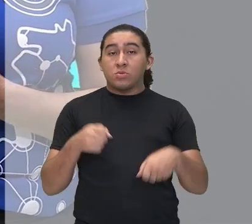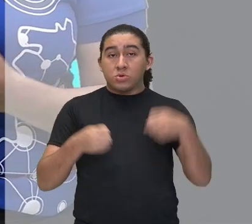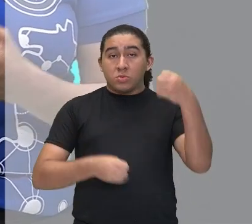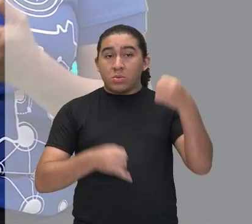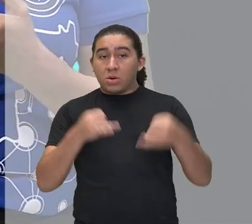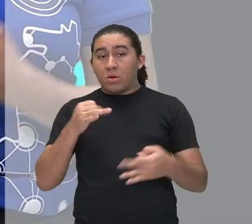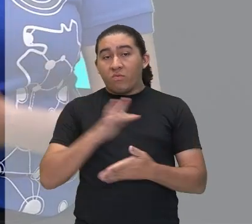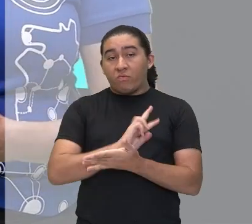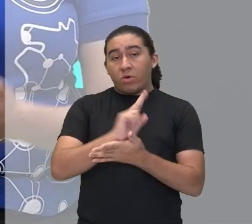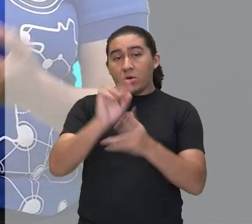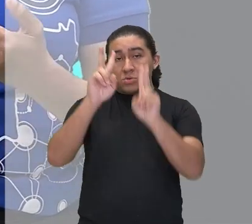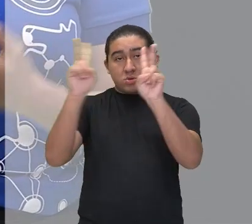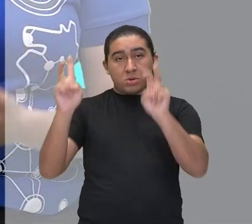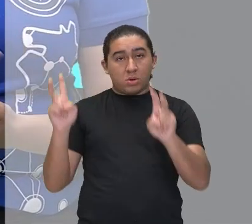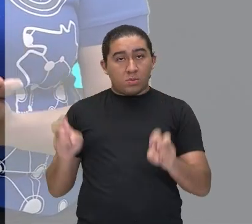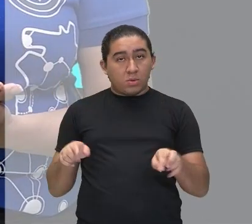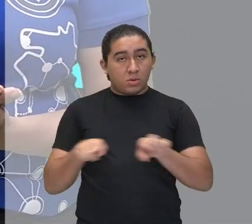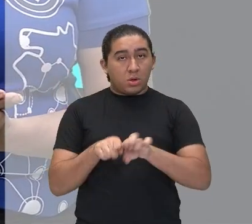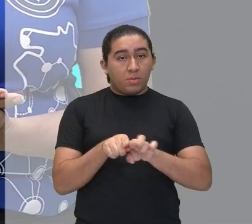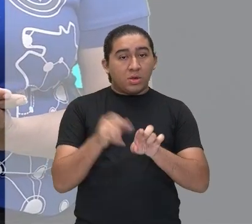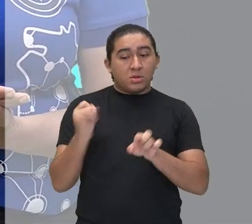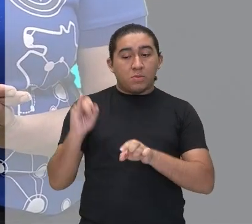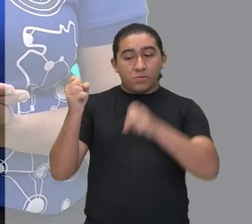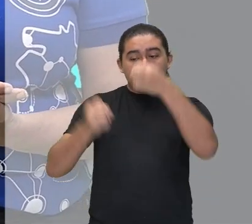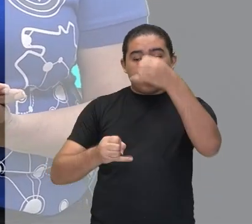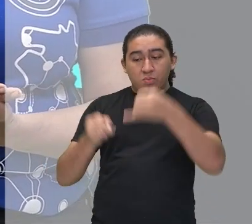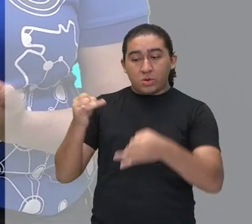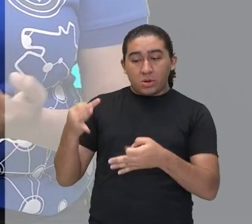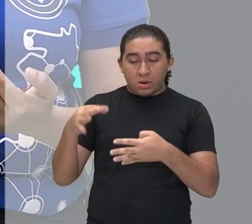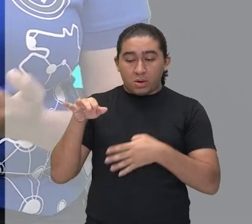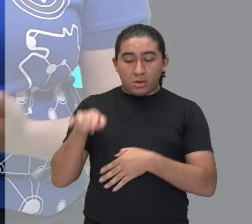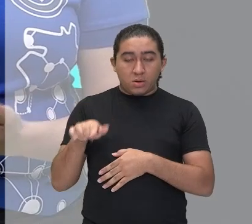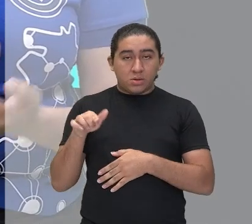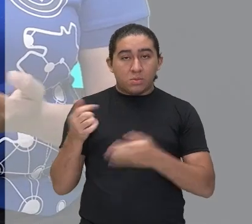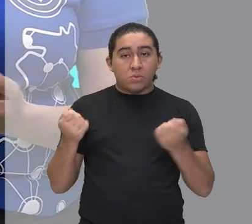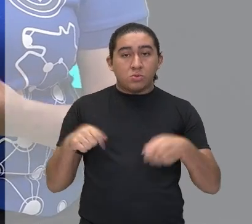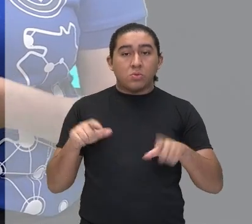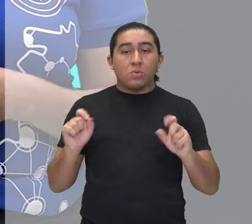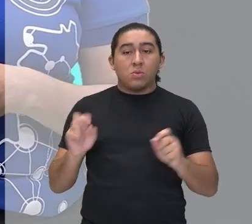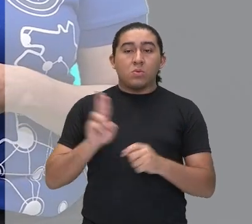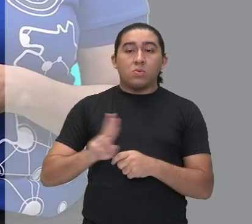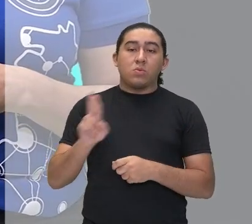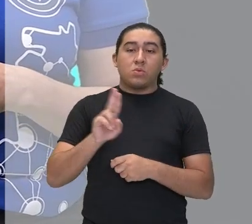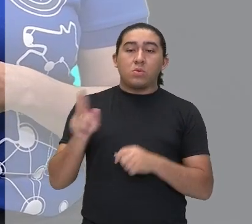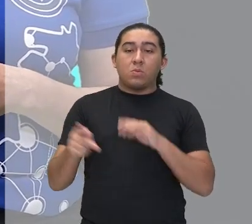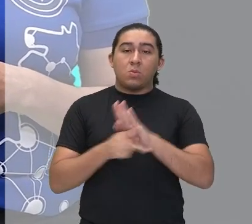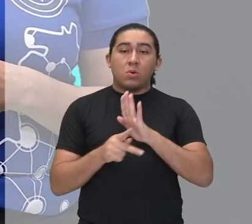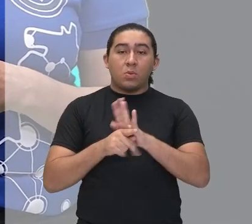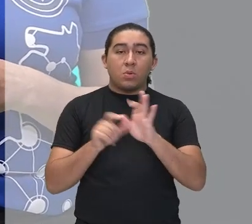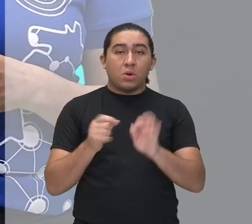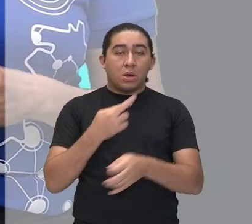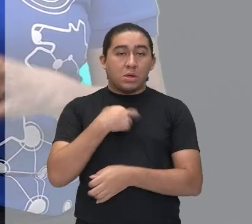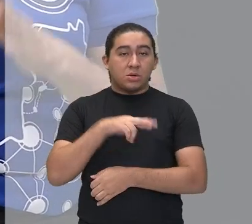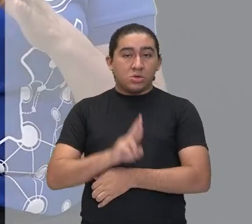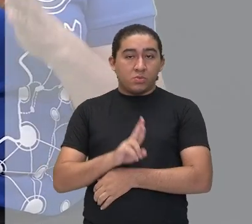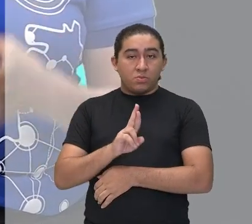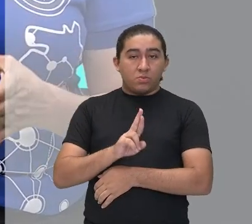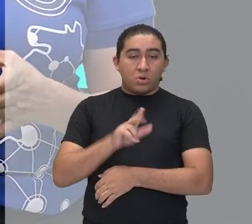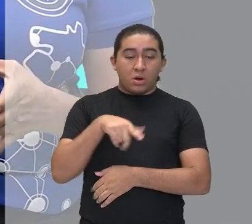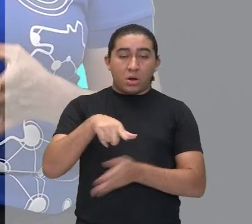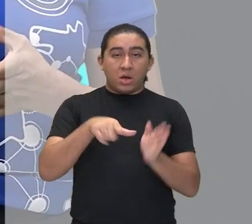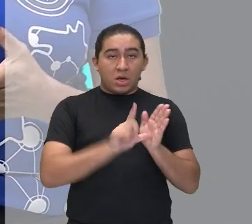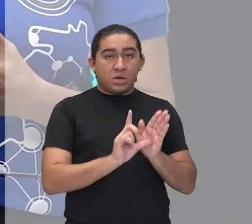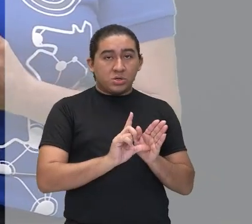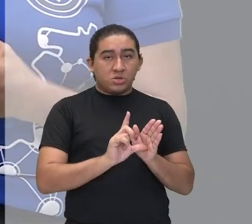coisas que foram explicadas, muitas vezes, através da religião, né?